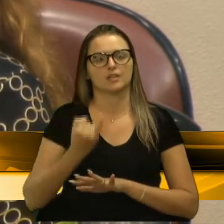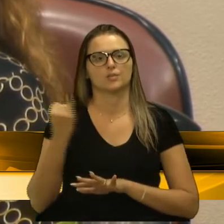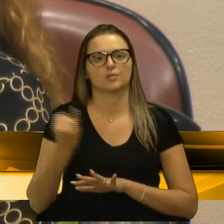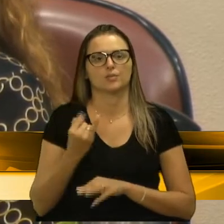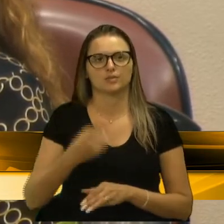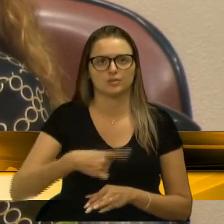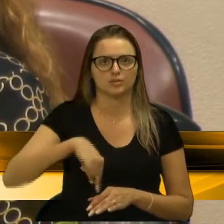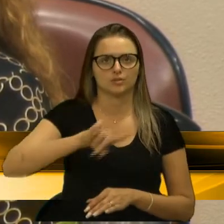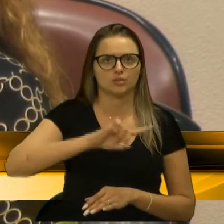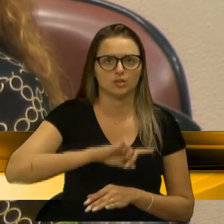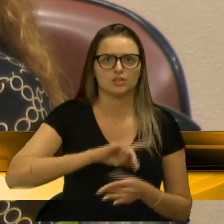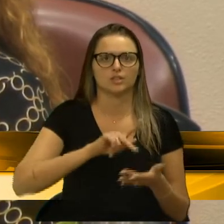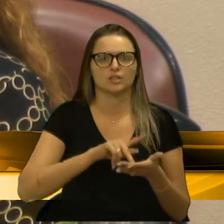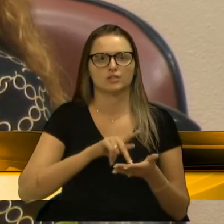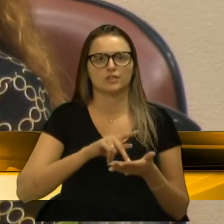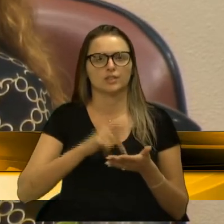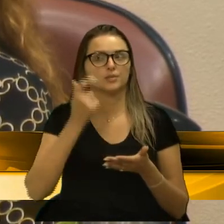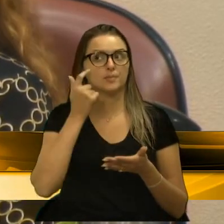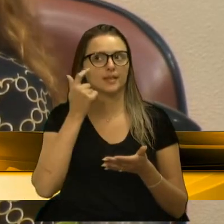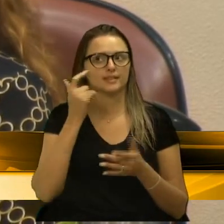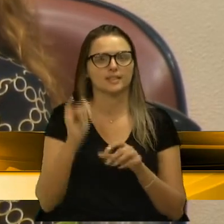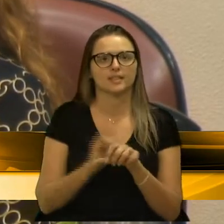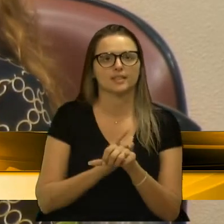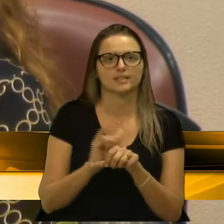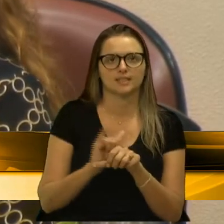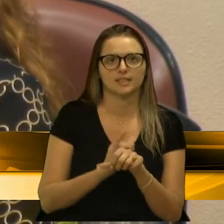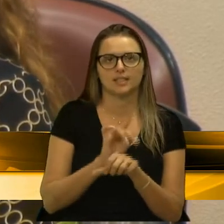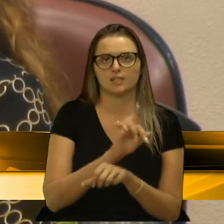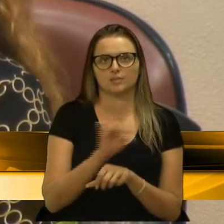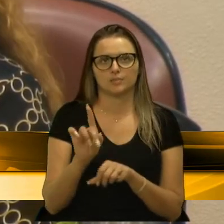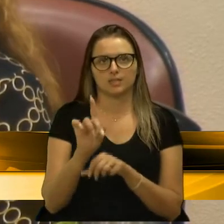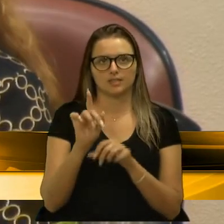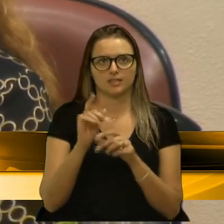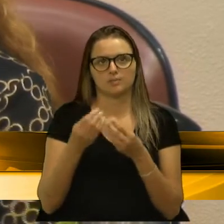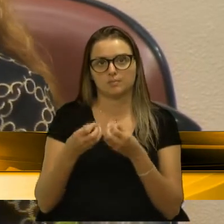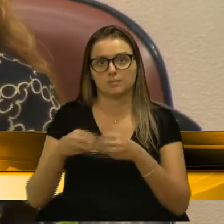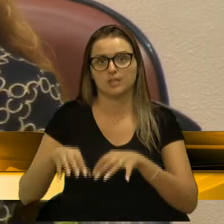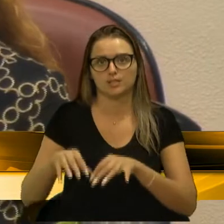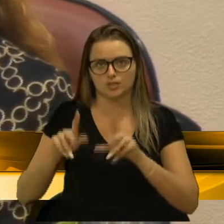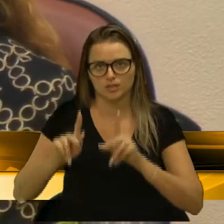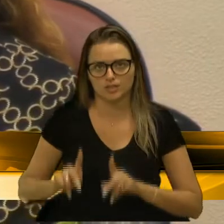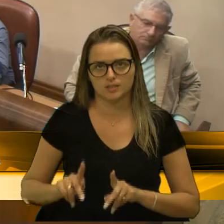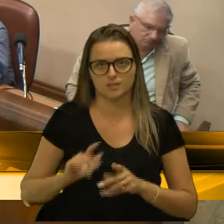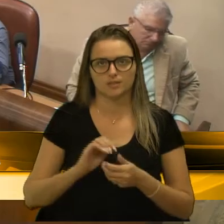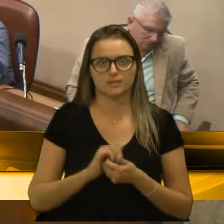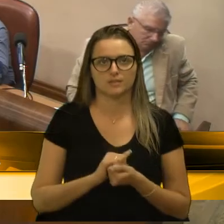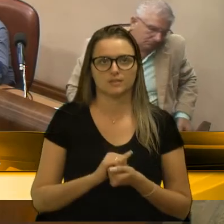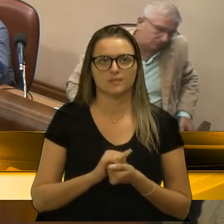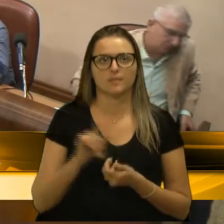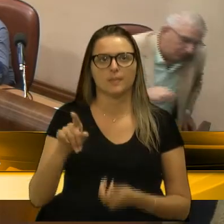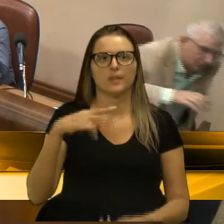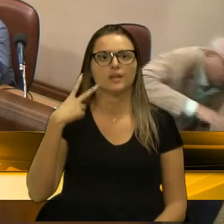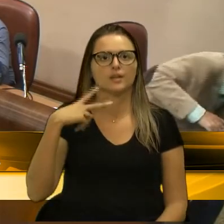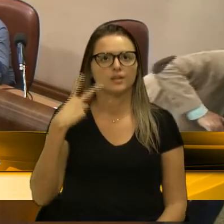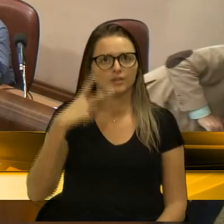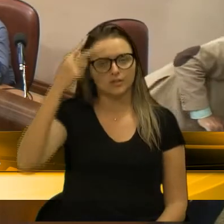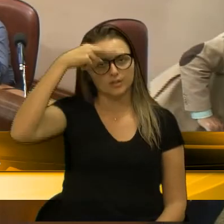gente realmente pense em alternativas para não prejudicar a população. Obrigada, vereadora. Vereador Edson.